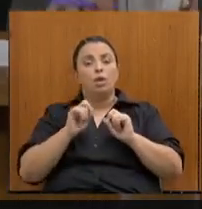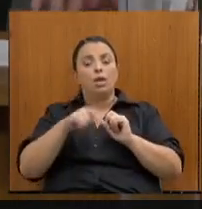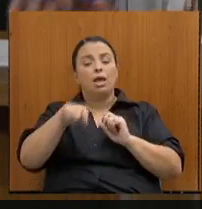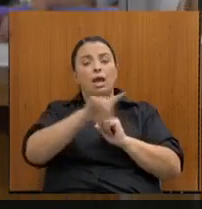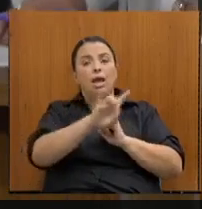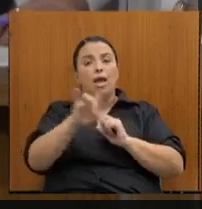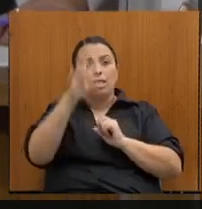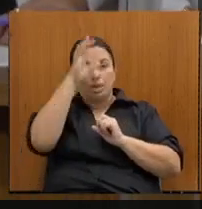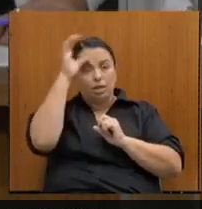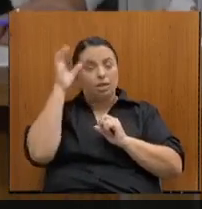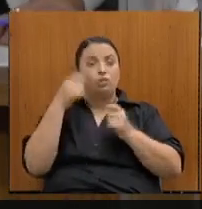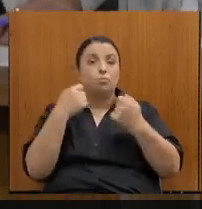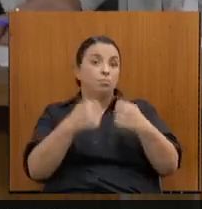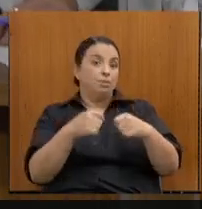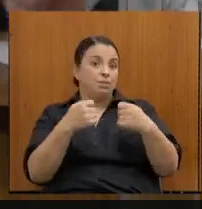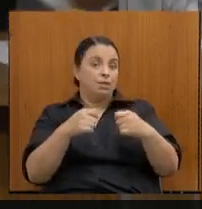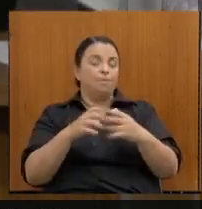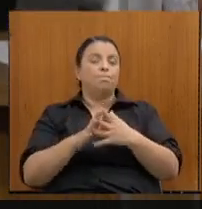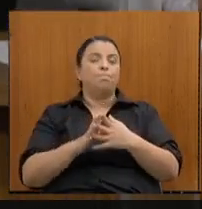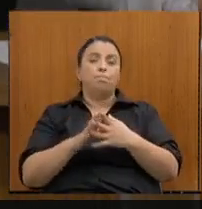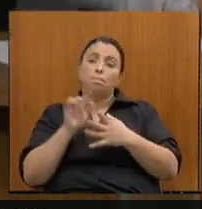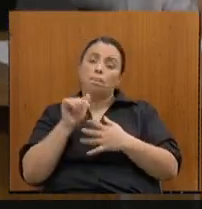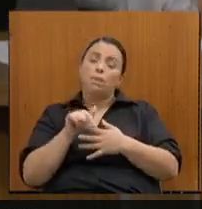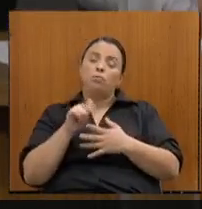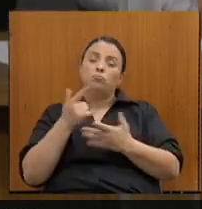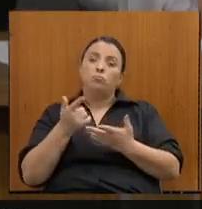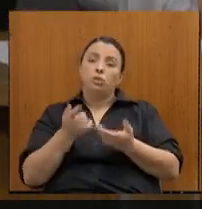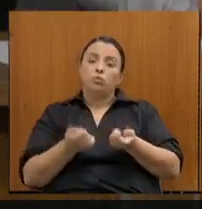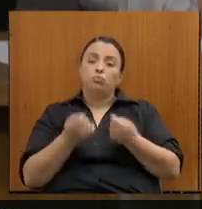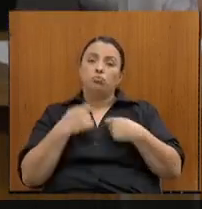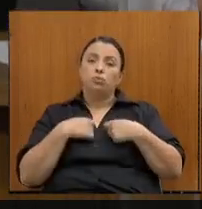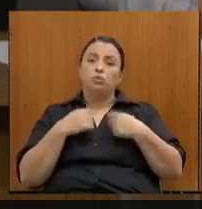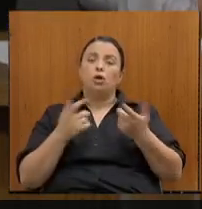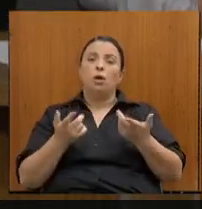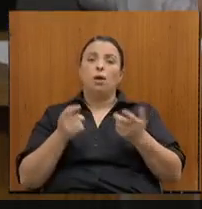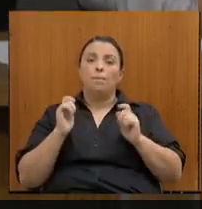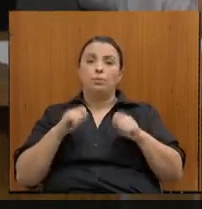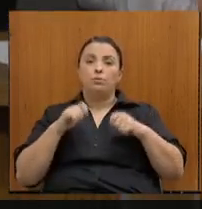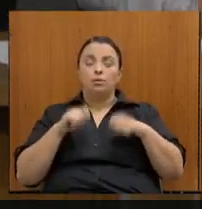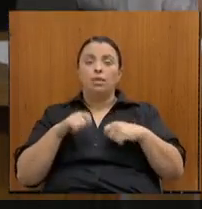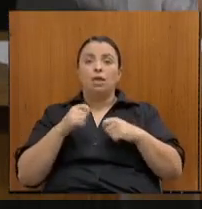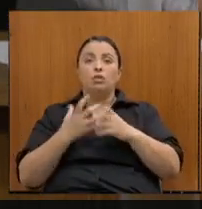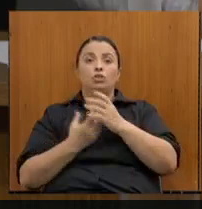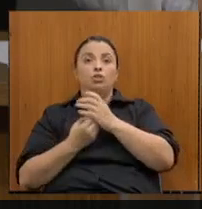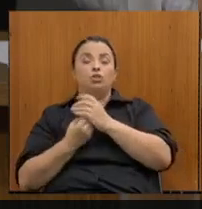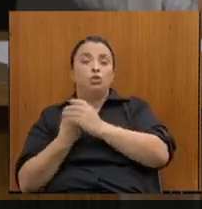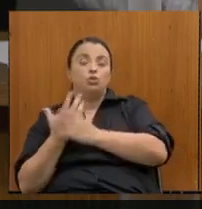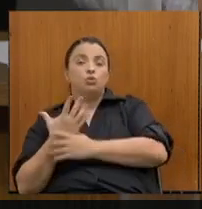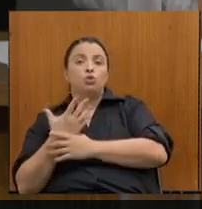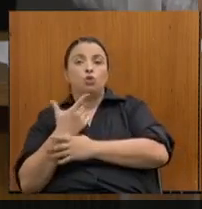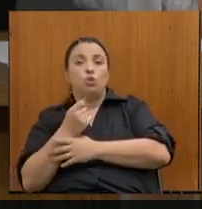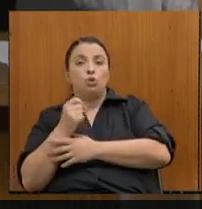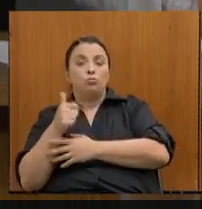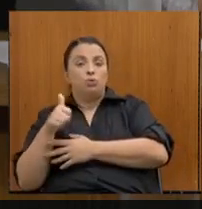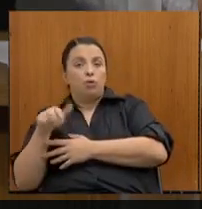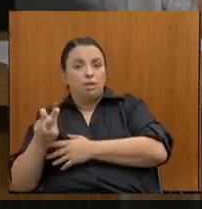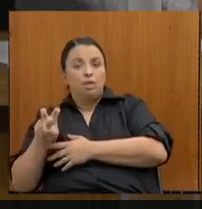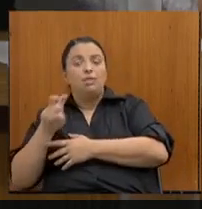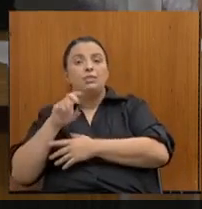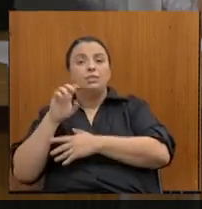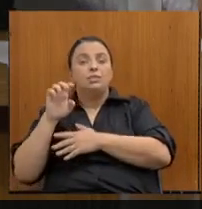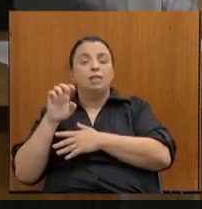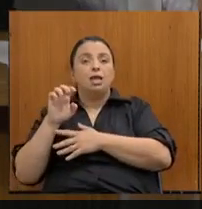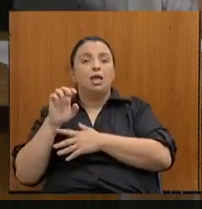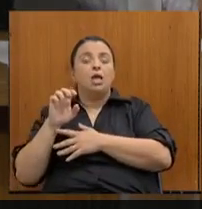estavam buscando né Então dessa forma a gente acabou acabou surgindo em 2015 dentro do grupo anexo que a